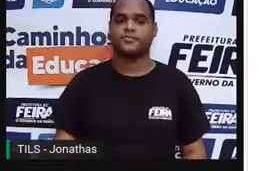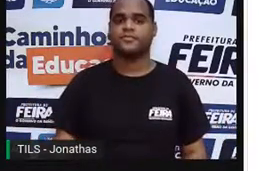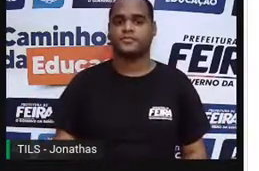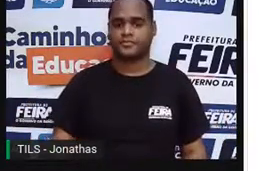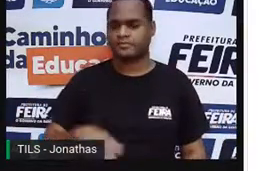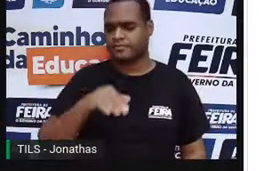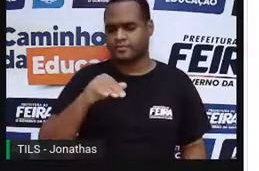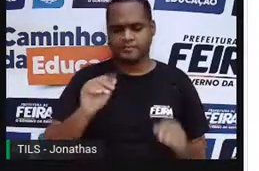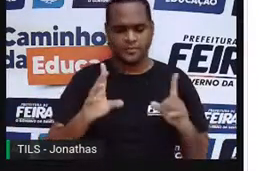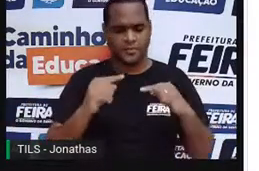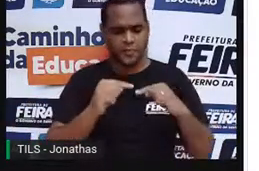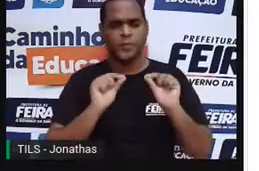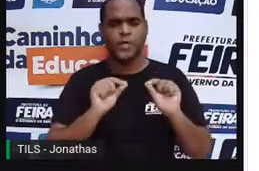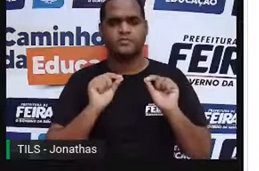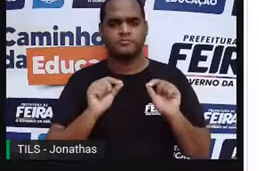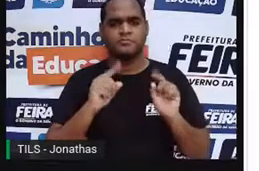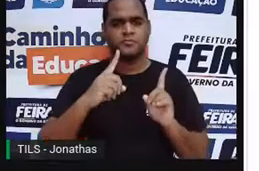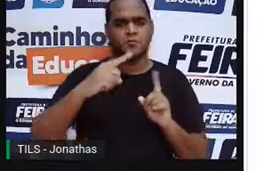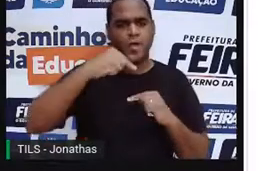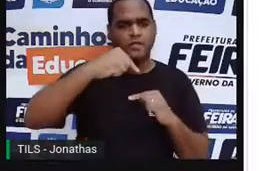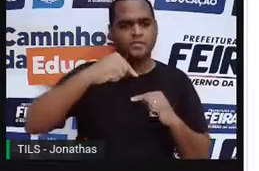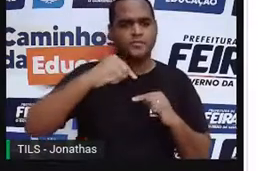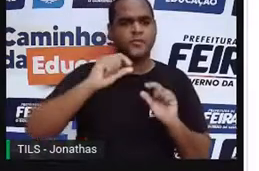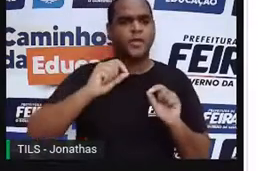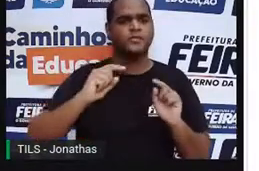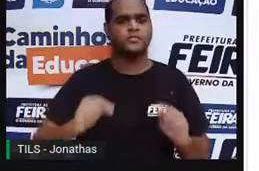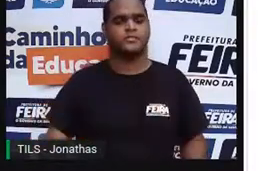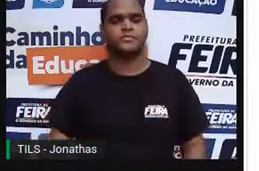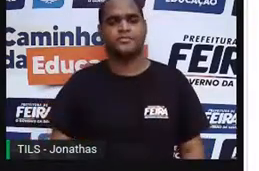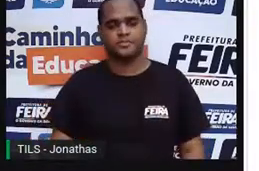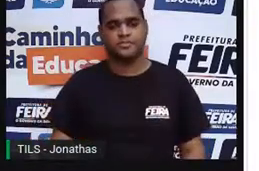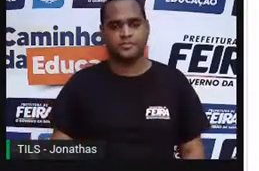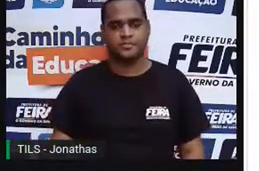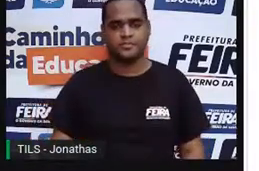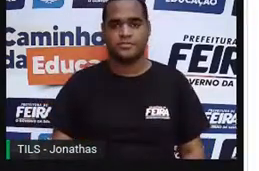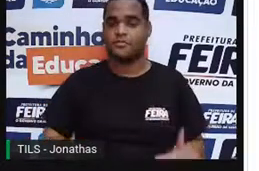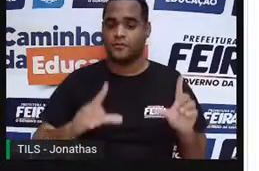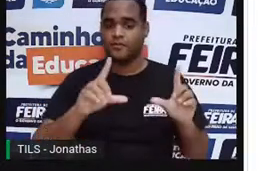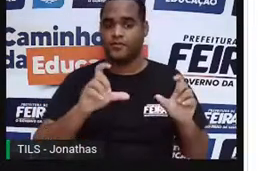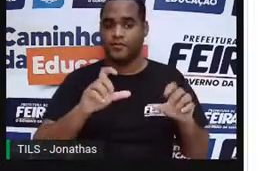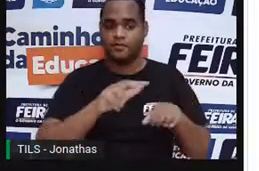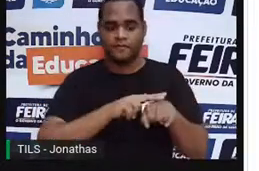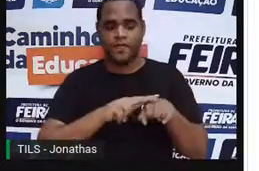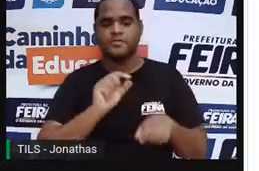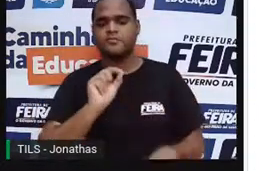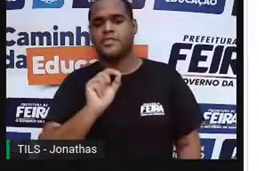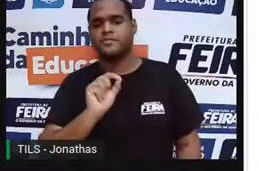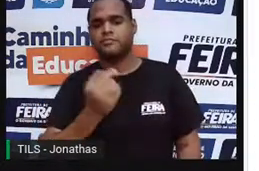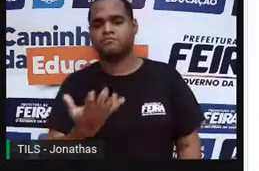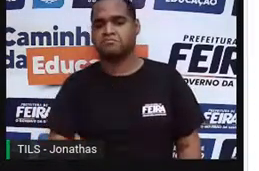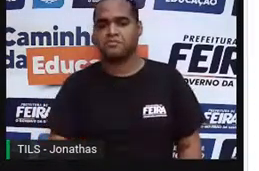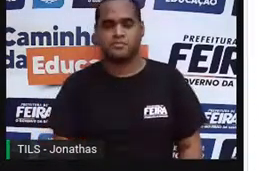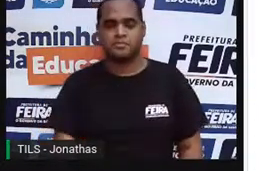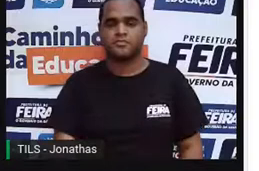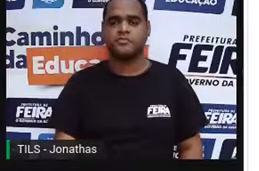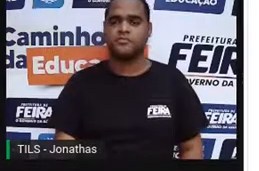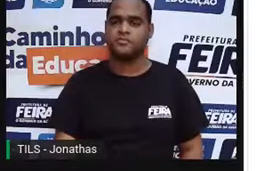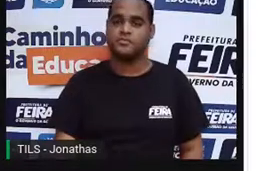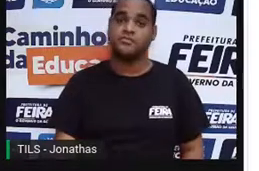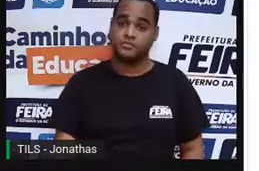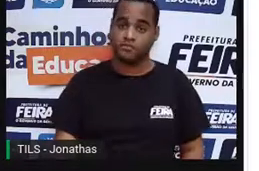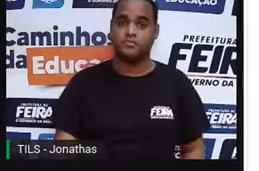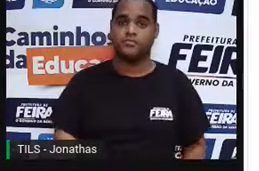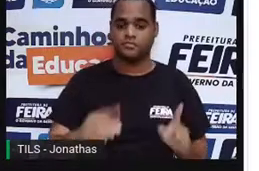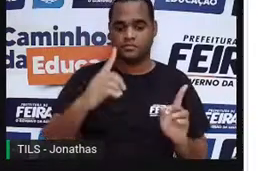ó um quadrilátero é isso não é essa figura verde é que tipo de quadrilátero é o